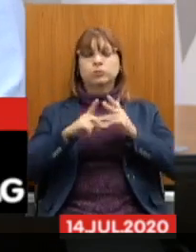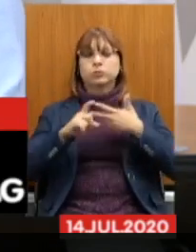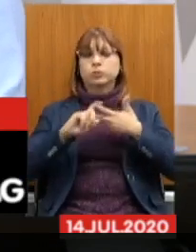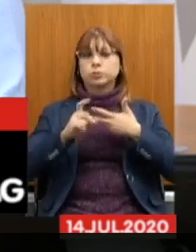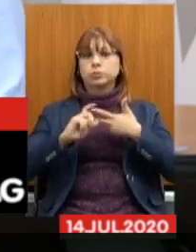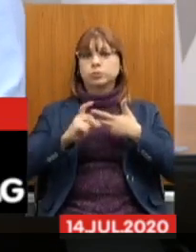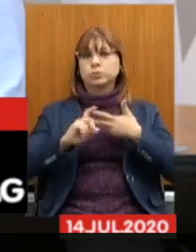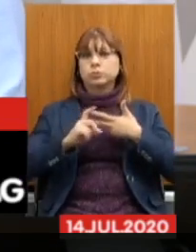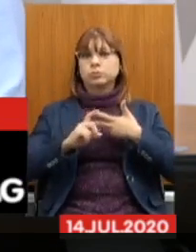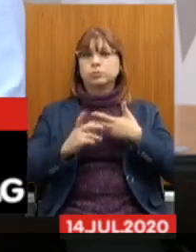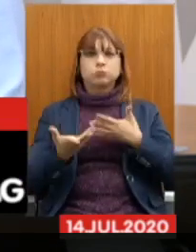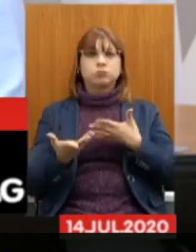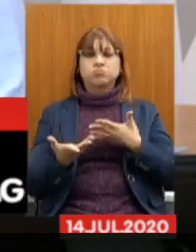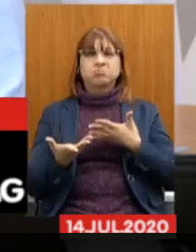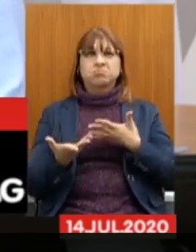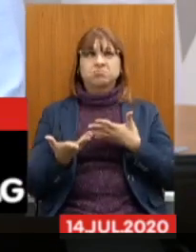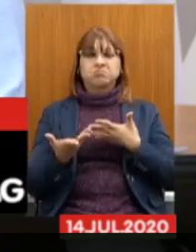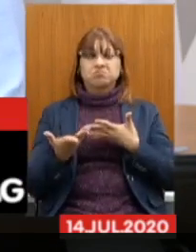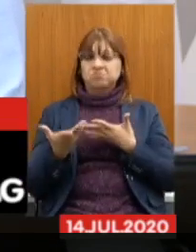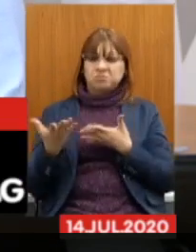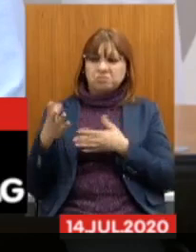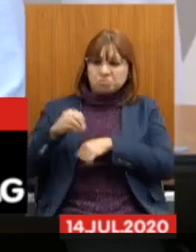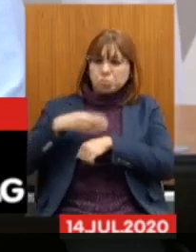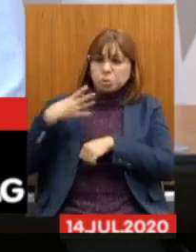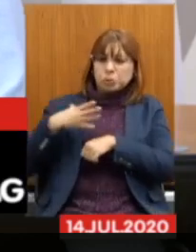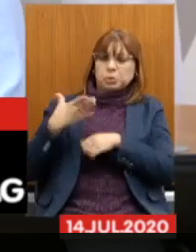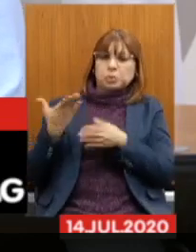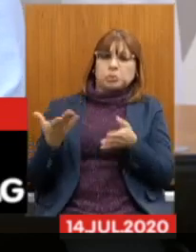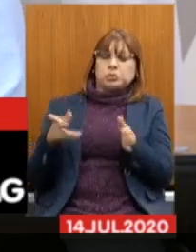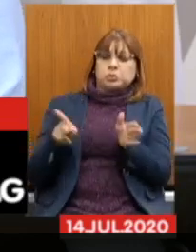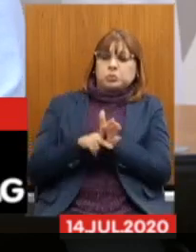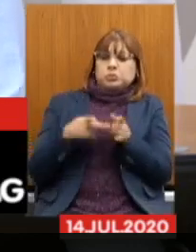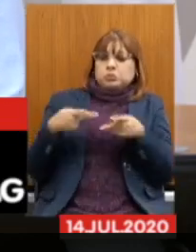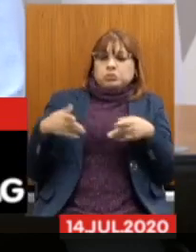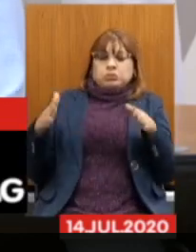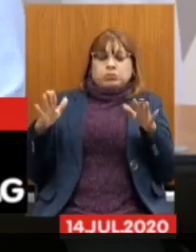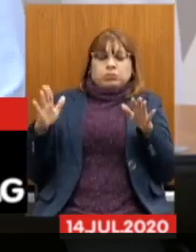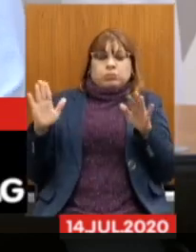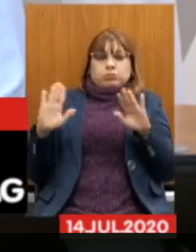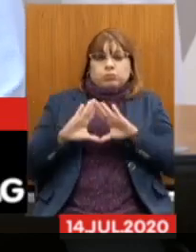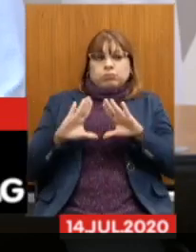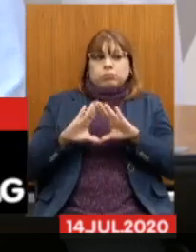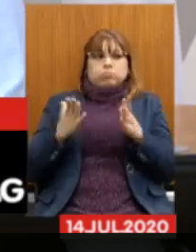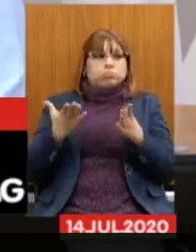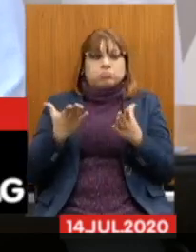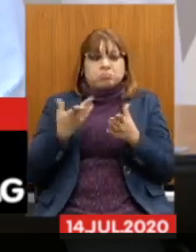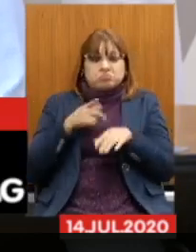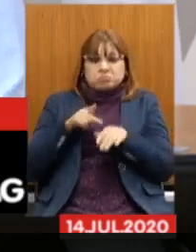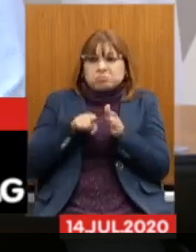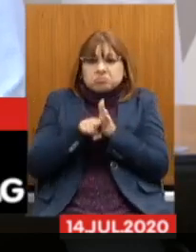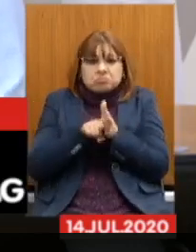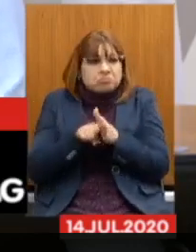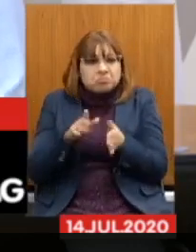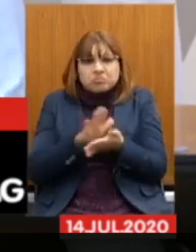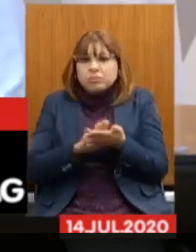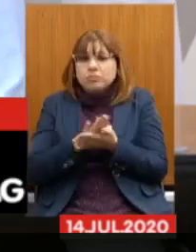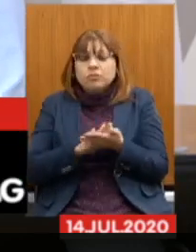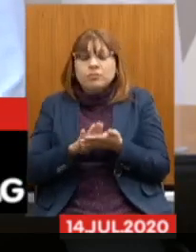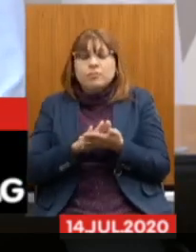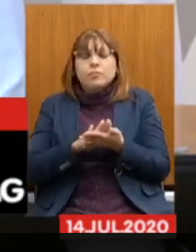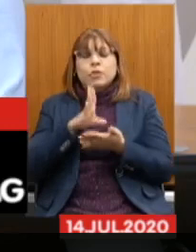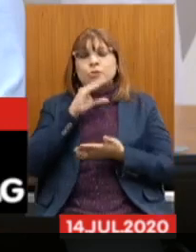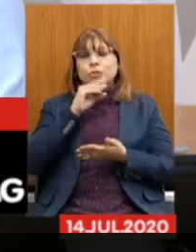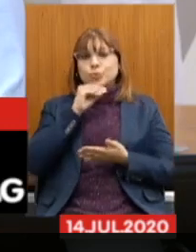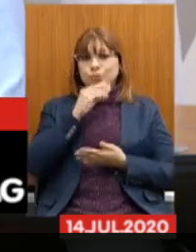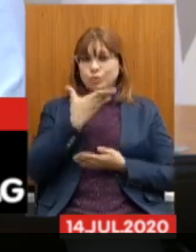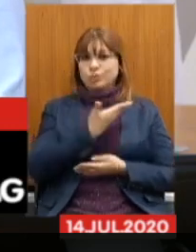sem qualquer consulta ou participação dos servidores destinatários da mesma. E a Assembleia, que é a Casa do